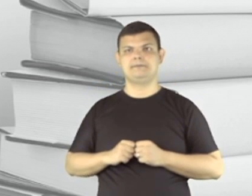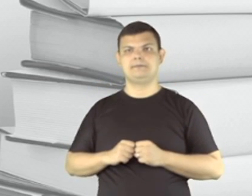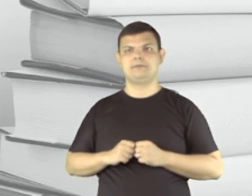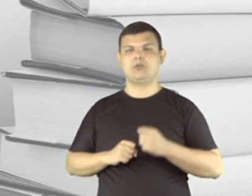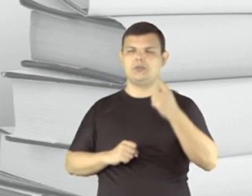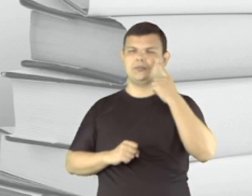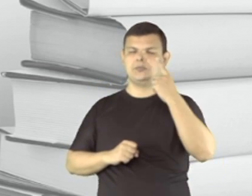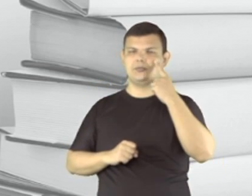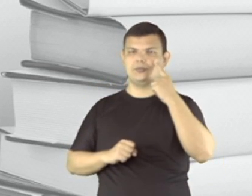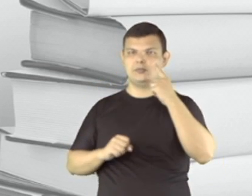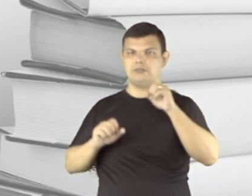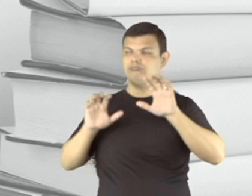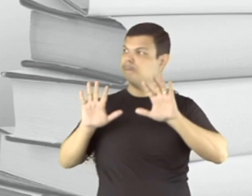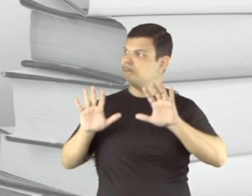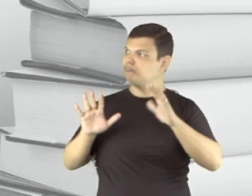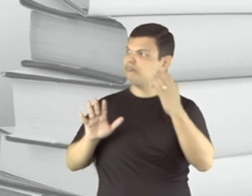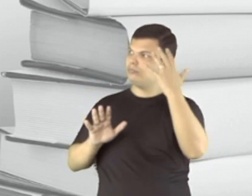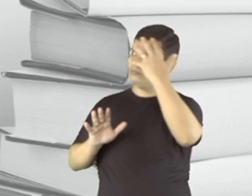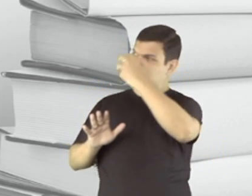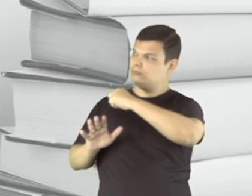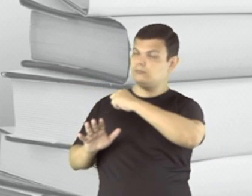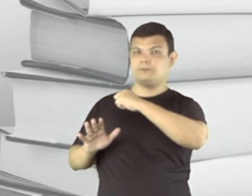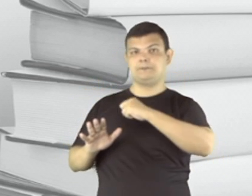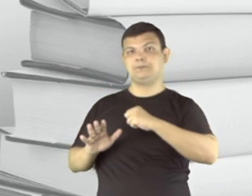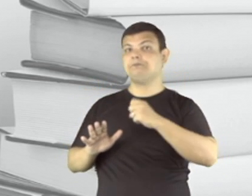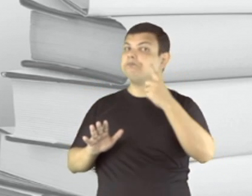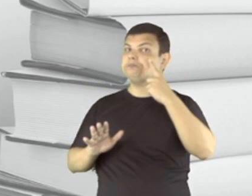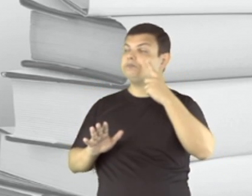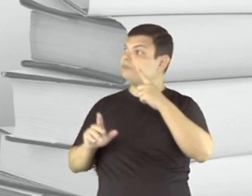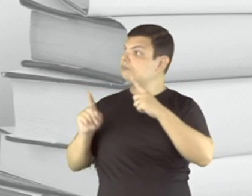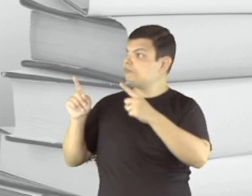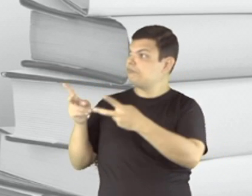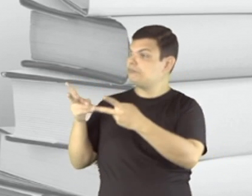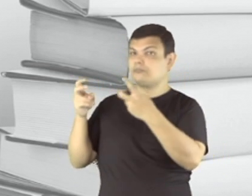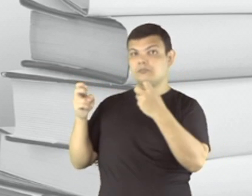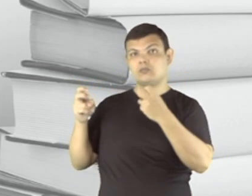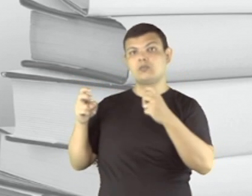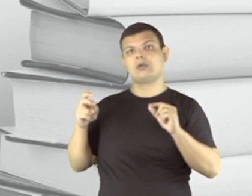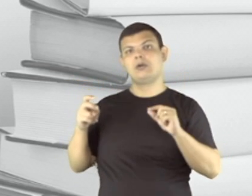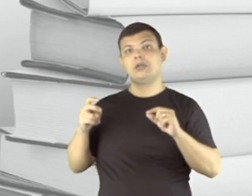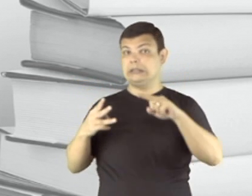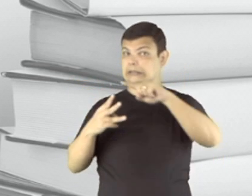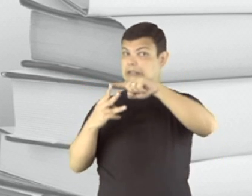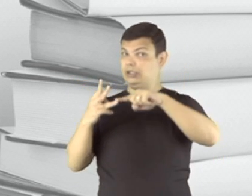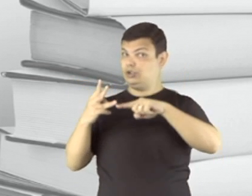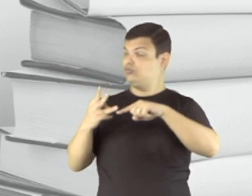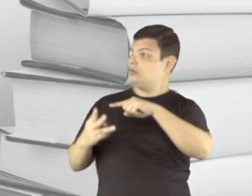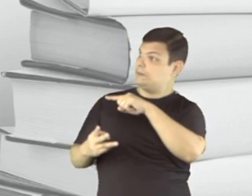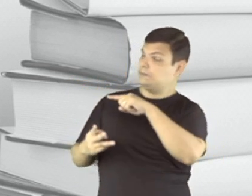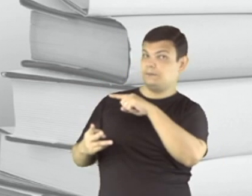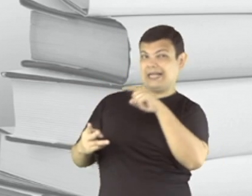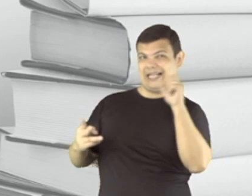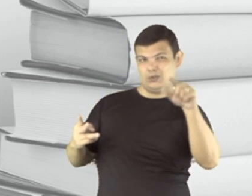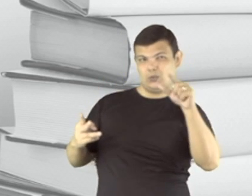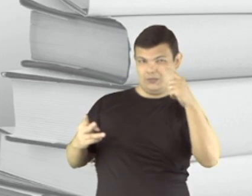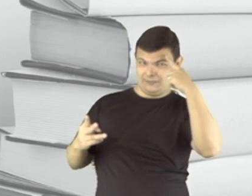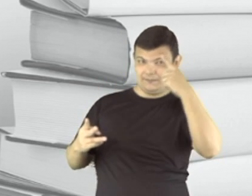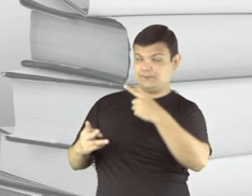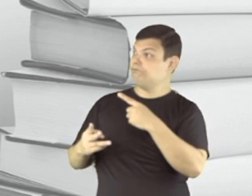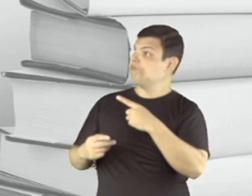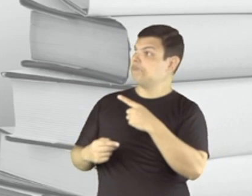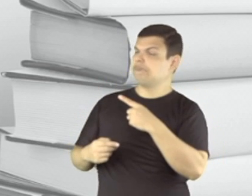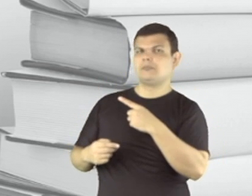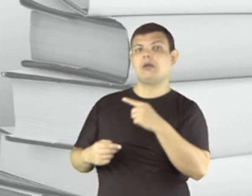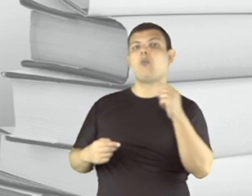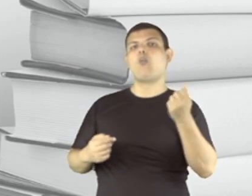na figura vai ficar um pouco mais claro aqui. Percebam aqui que eu tenho 3 figuras planas aqui, diferentes. Eu